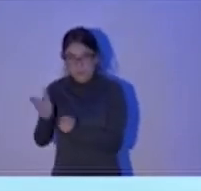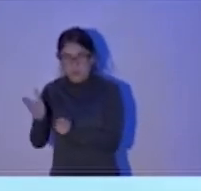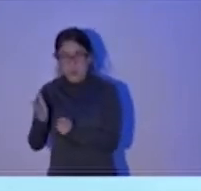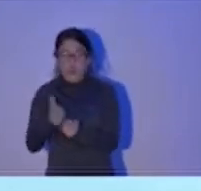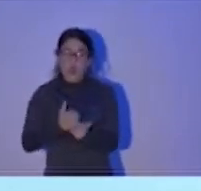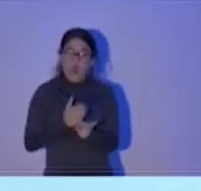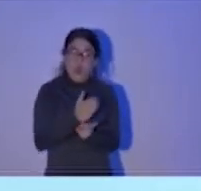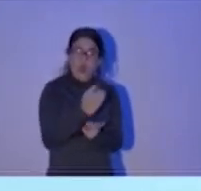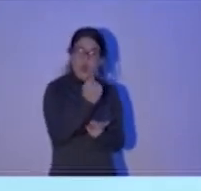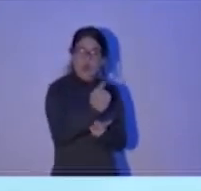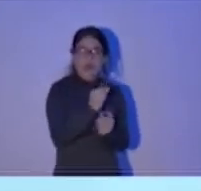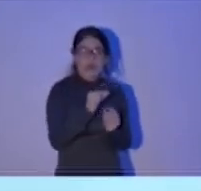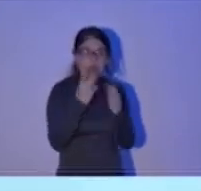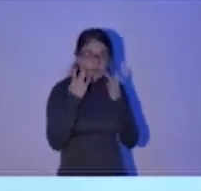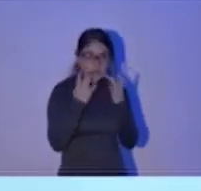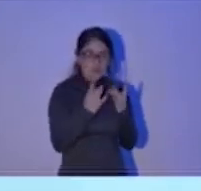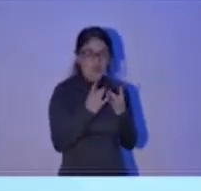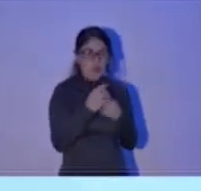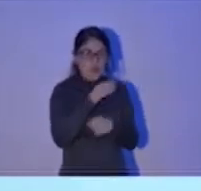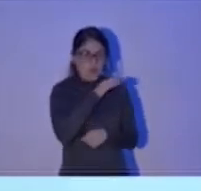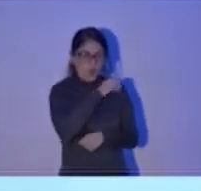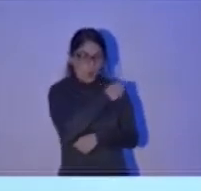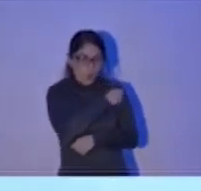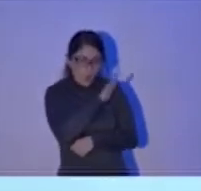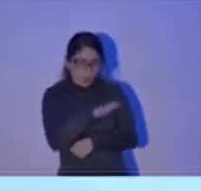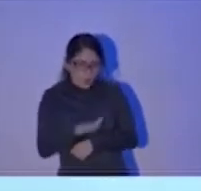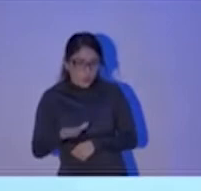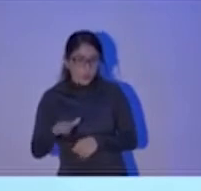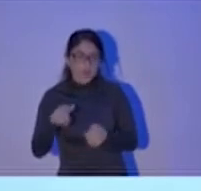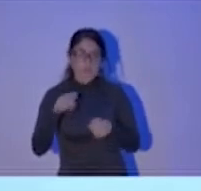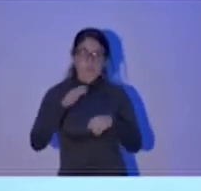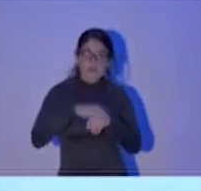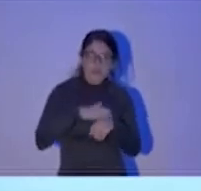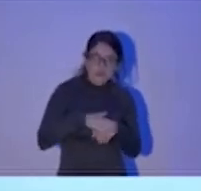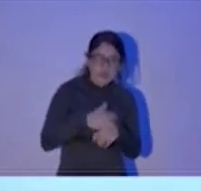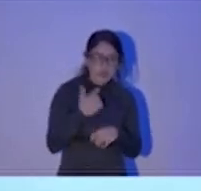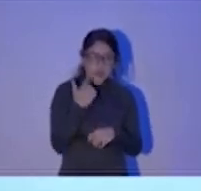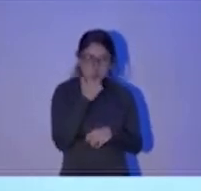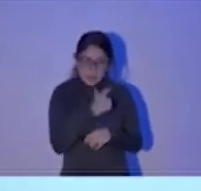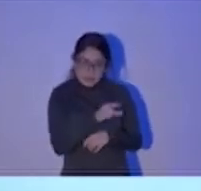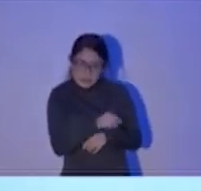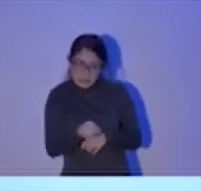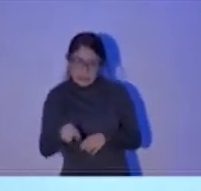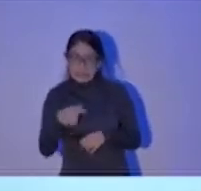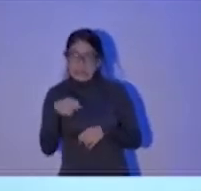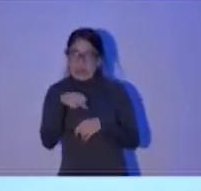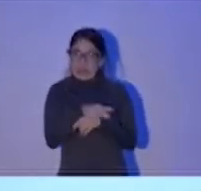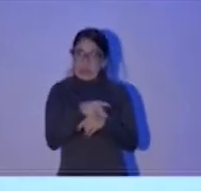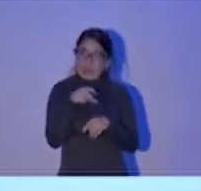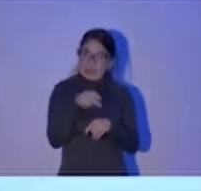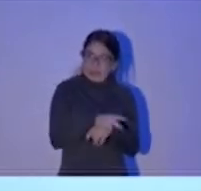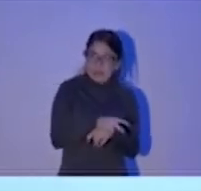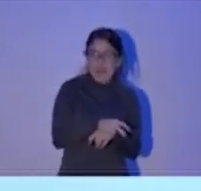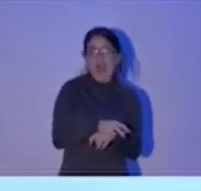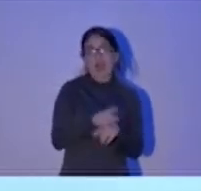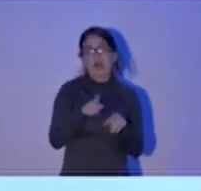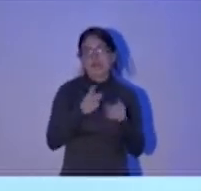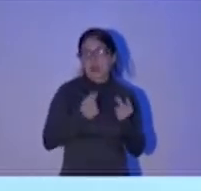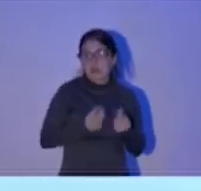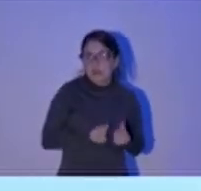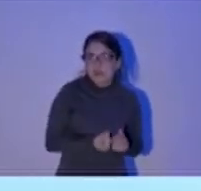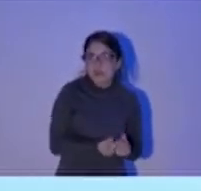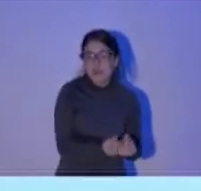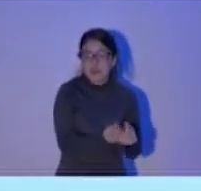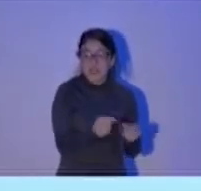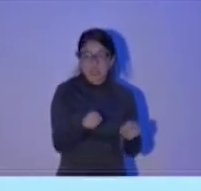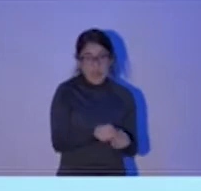respeito à atenção ao aluno, o que fazer para melhorar o acesso, a permanência, o aprendizado desse aluno. E, de outro lado, não poderia